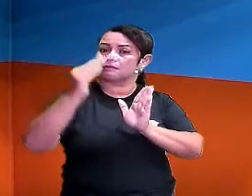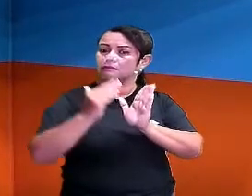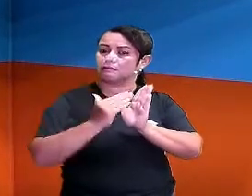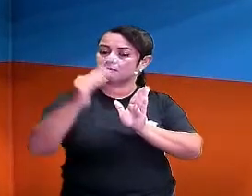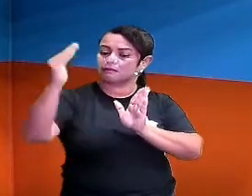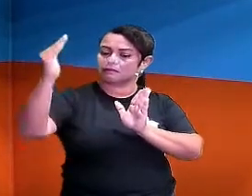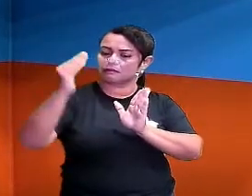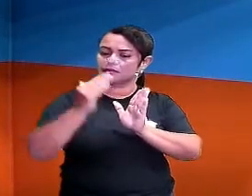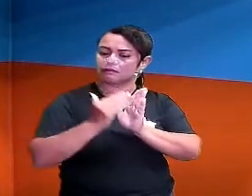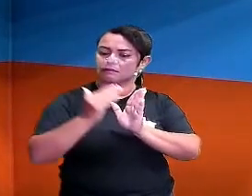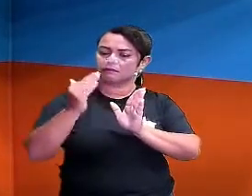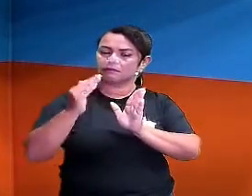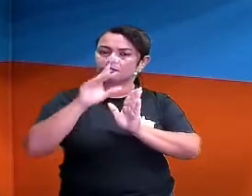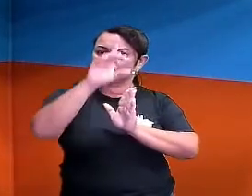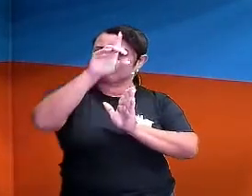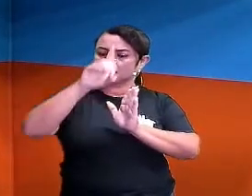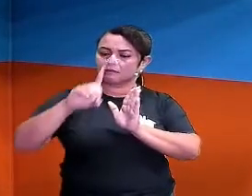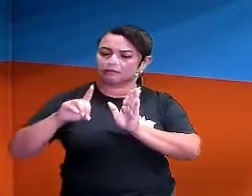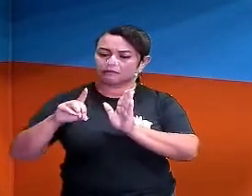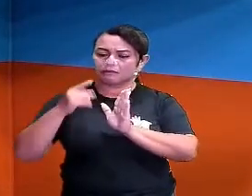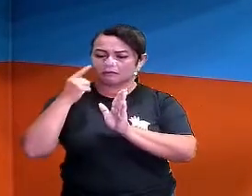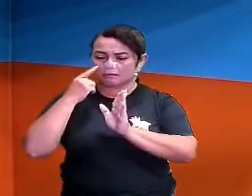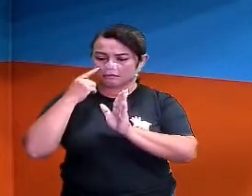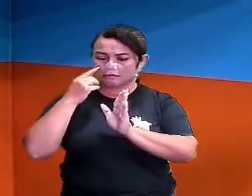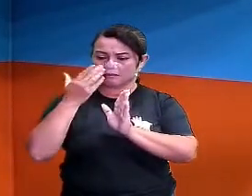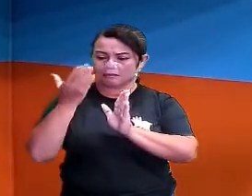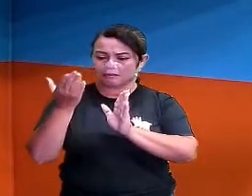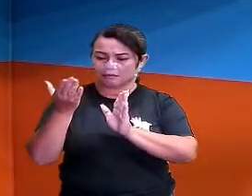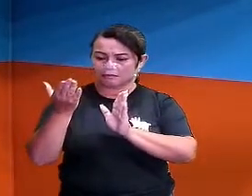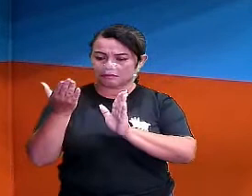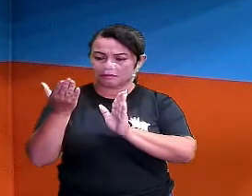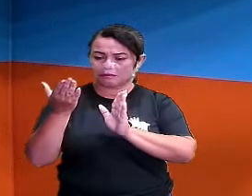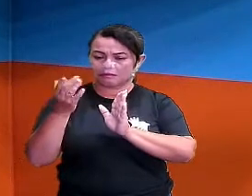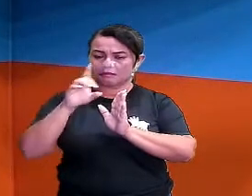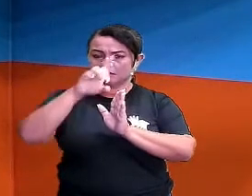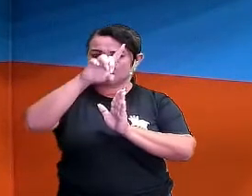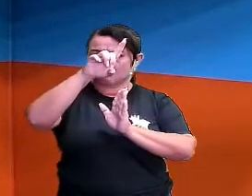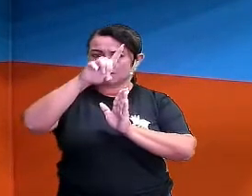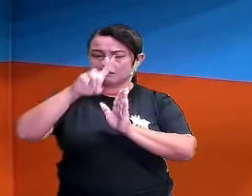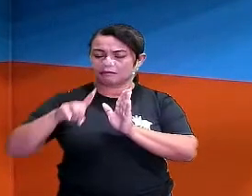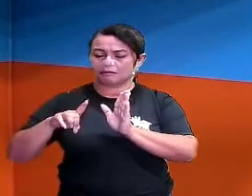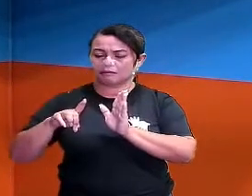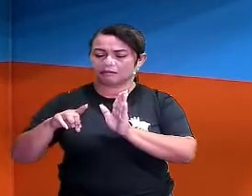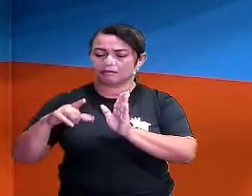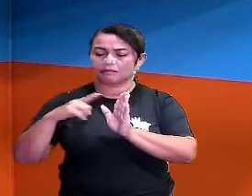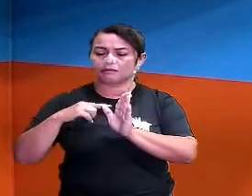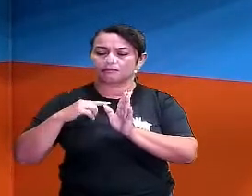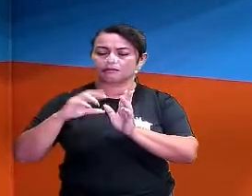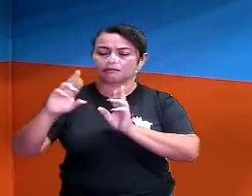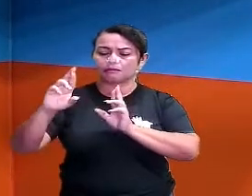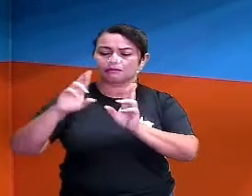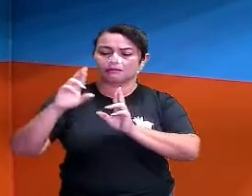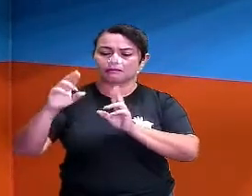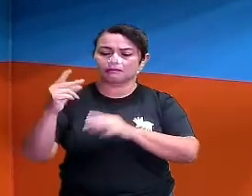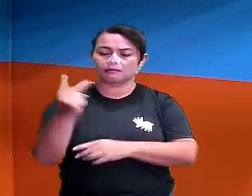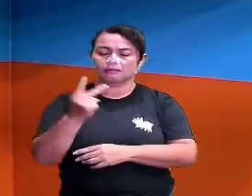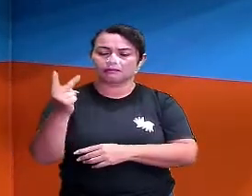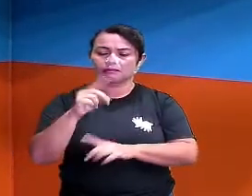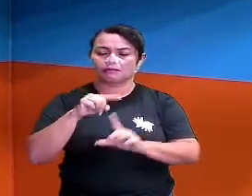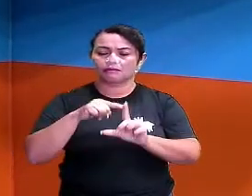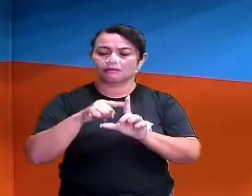sim oposto. Esse aqui está oposto a esse. Então, a diagonal está relacionada a estes dois